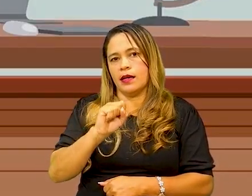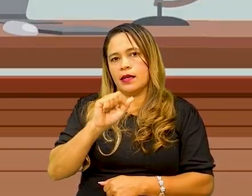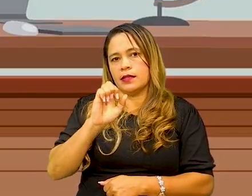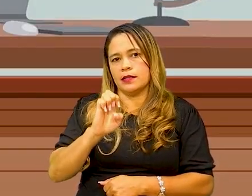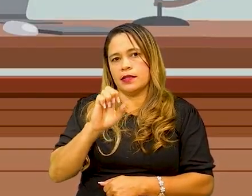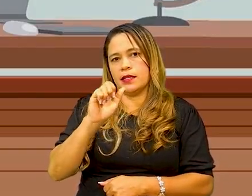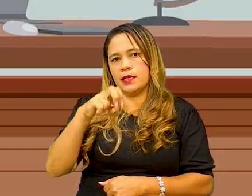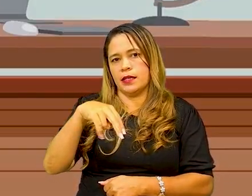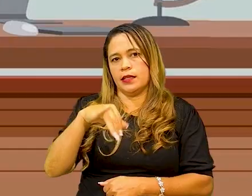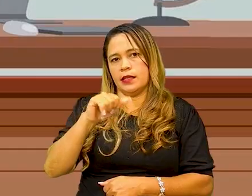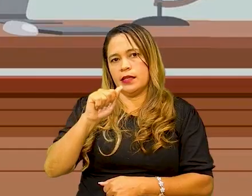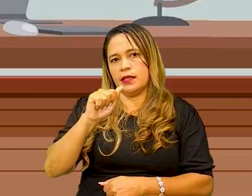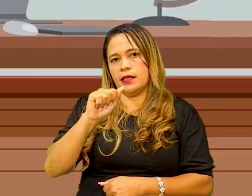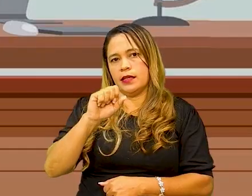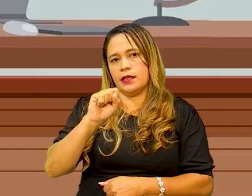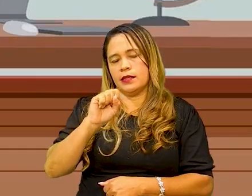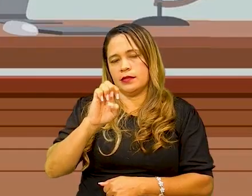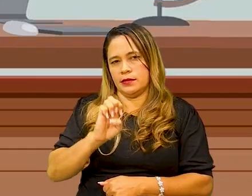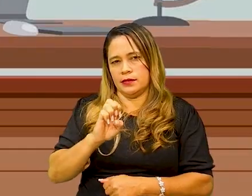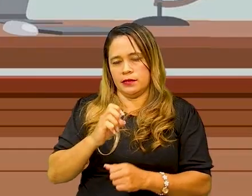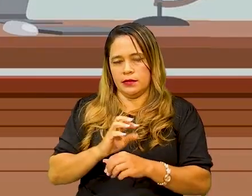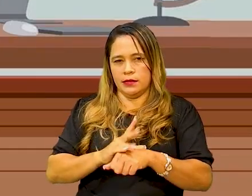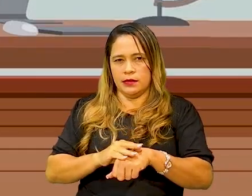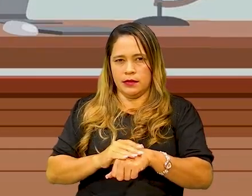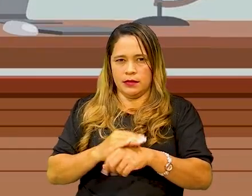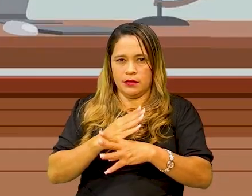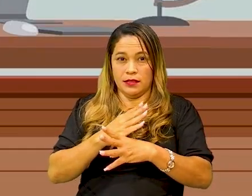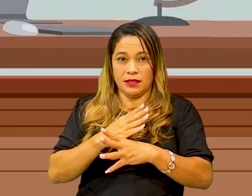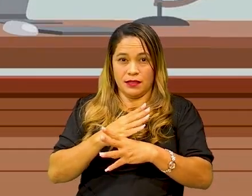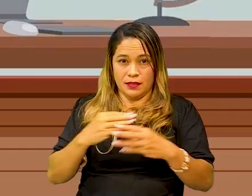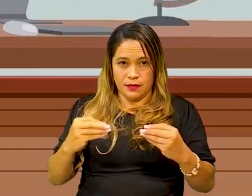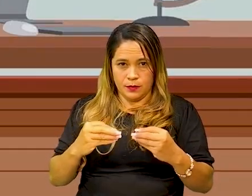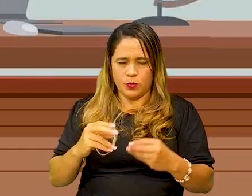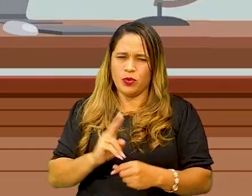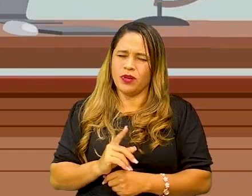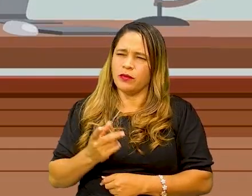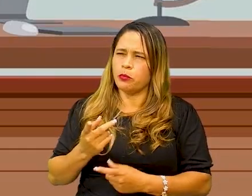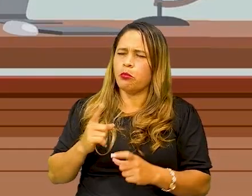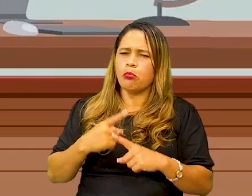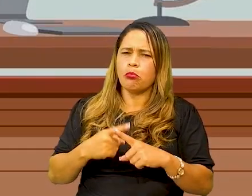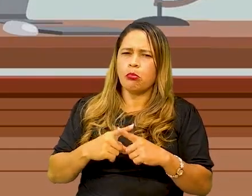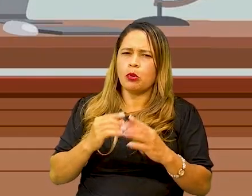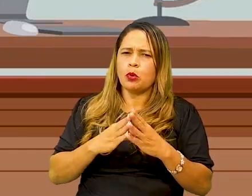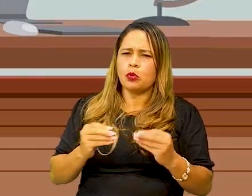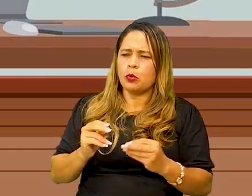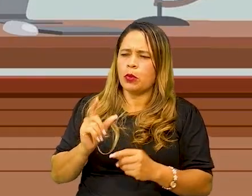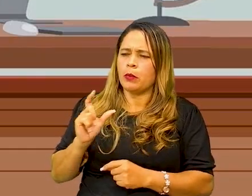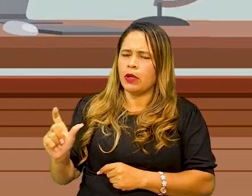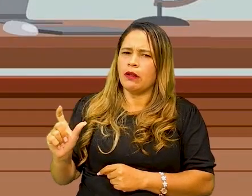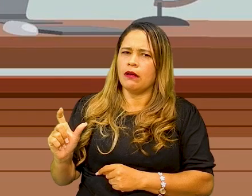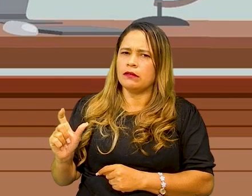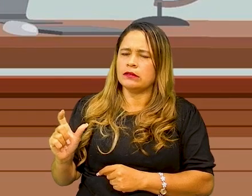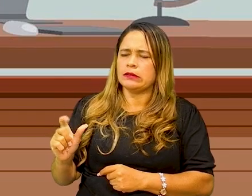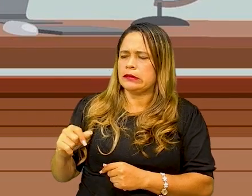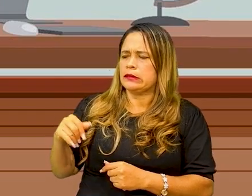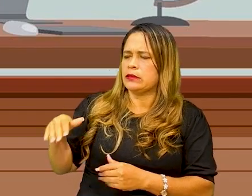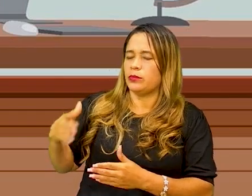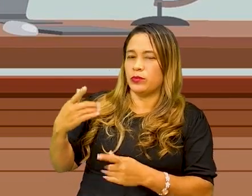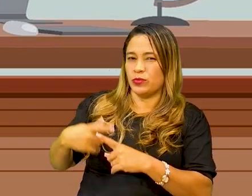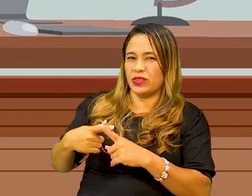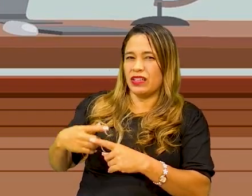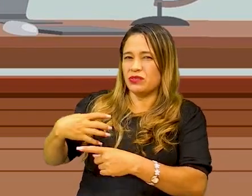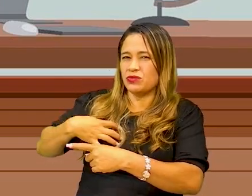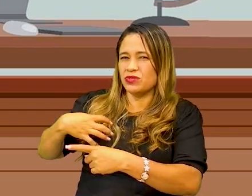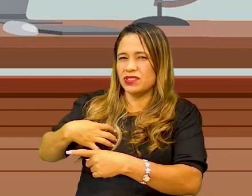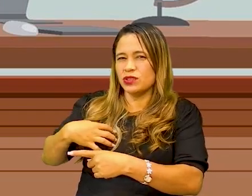lepra dos nossos livros? É porque a palavrinha leproso, ela acabou criando ao longo da história um sentido um pouco ruim. As pessoas